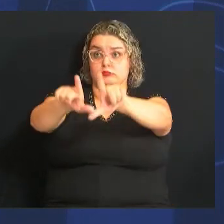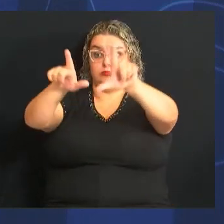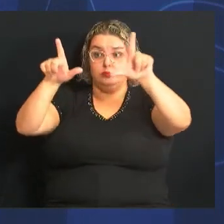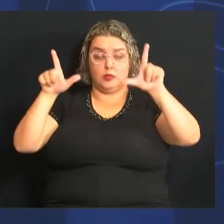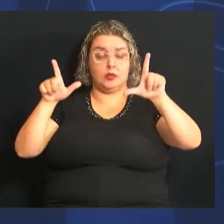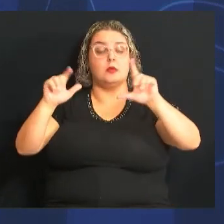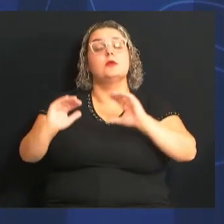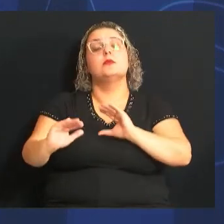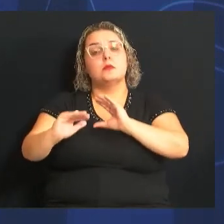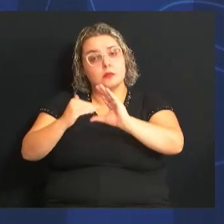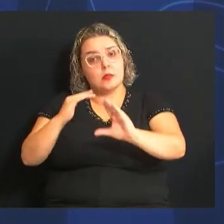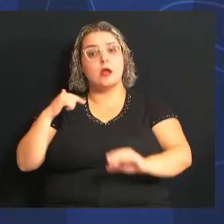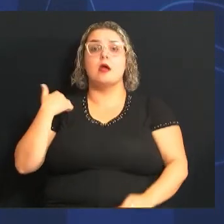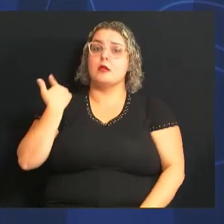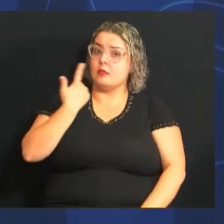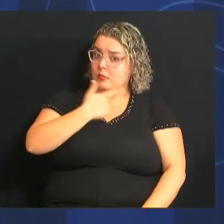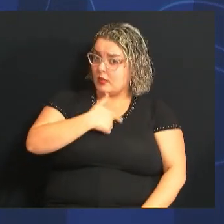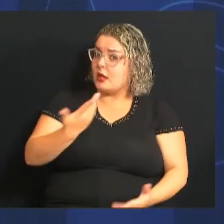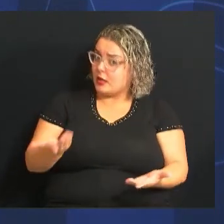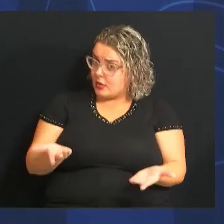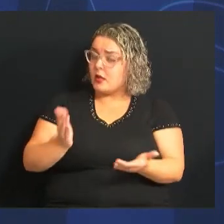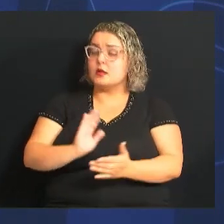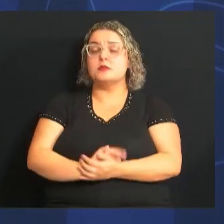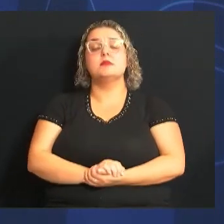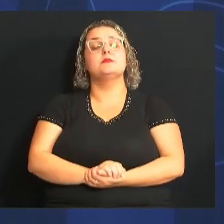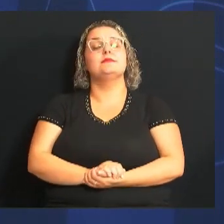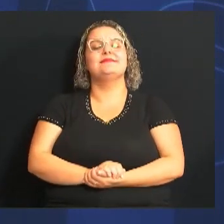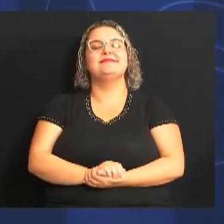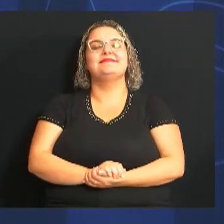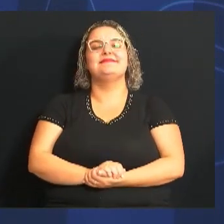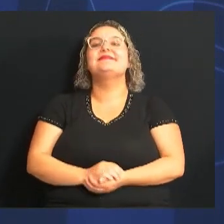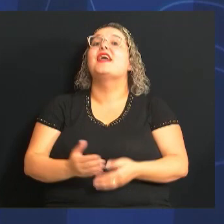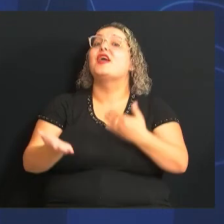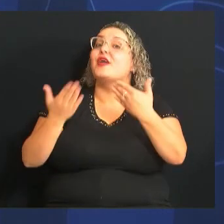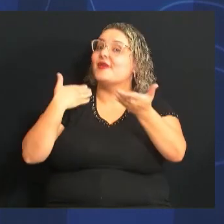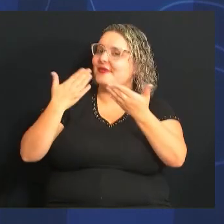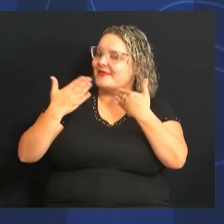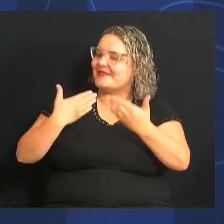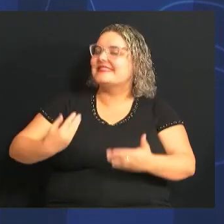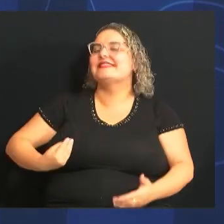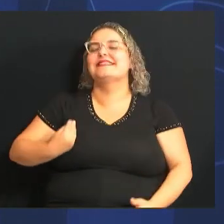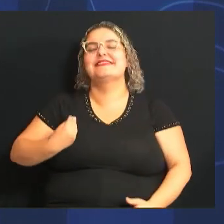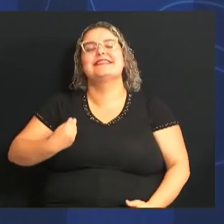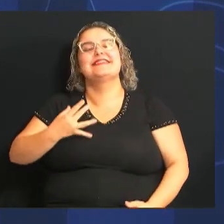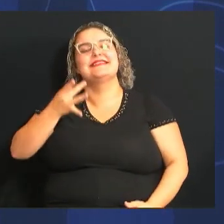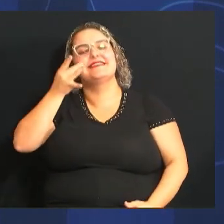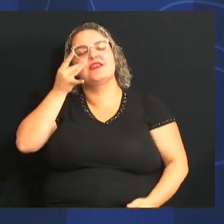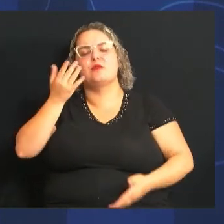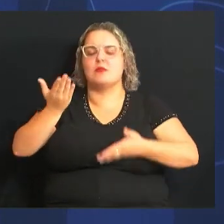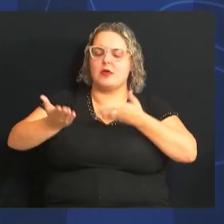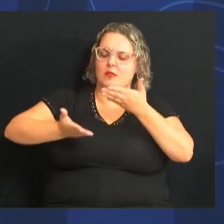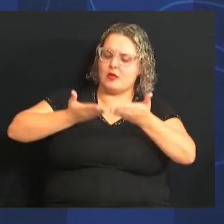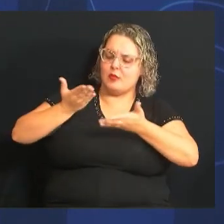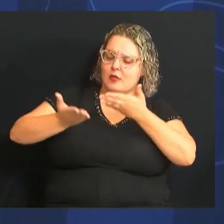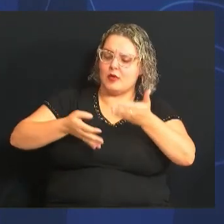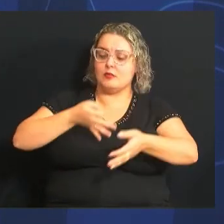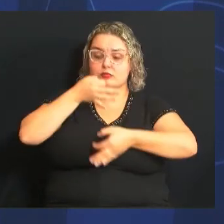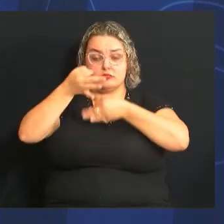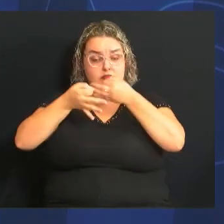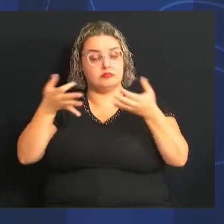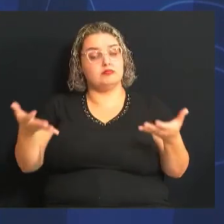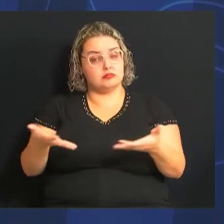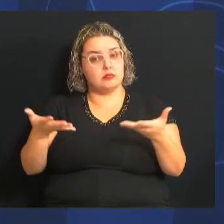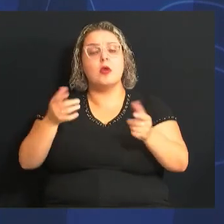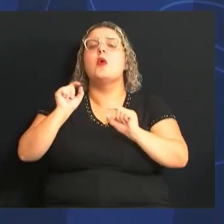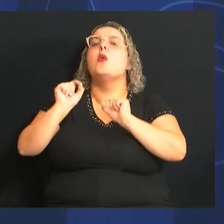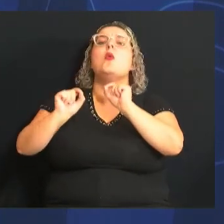uma mensagem, o WhatsApp da TV Câmara Campinas. Você aperta e pode enviar o seu elogio, uma crítica construtiva,